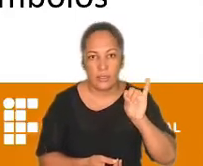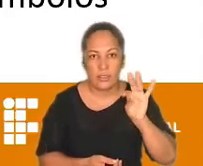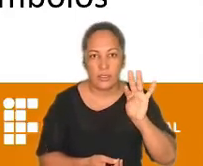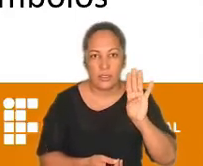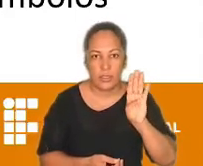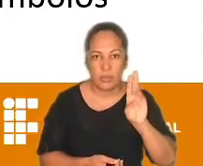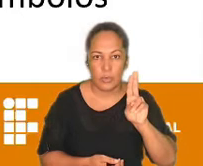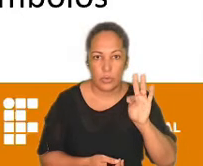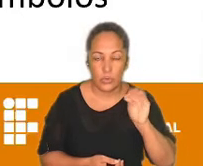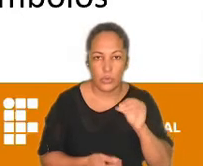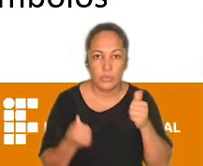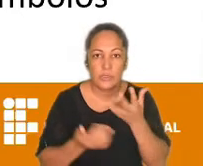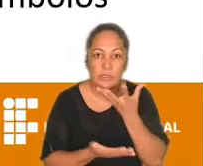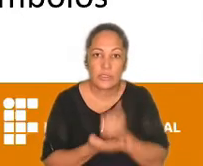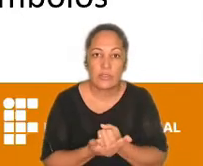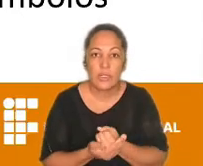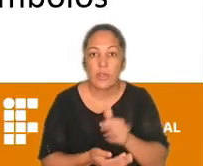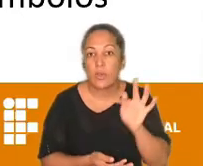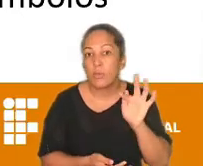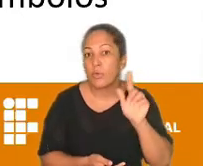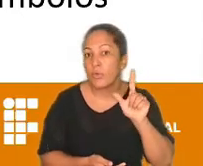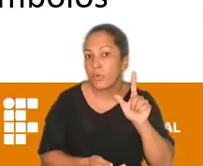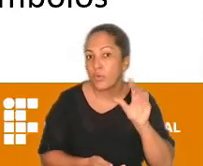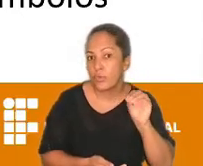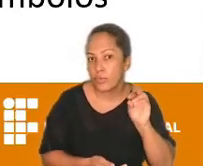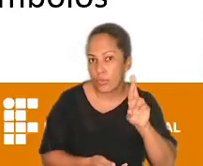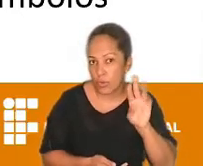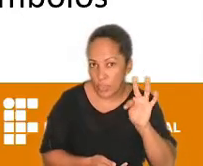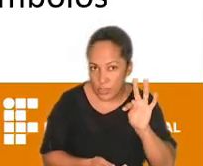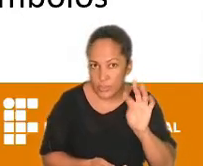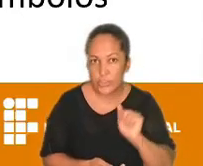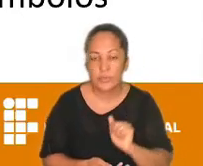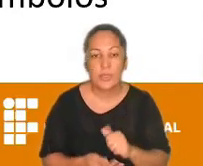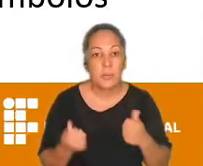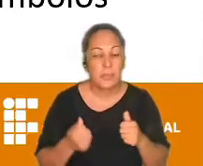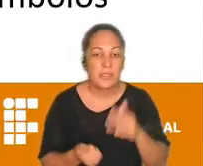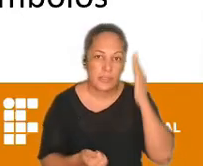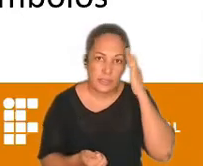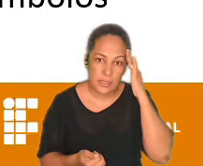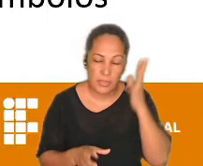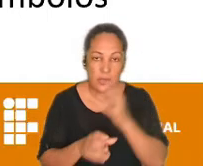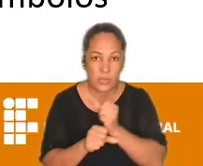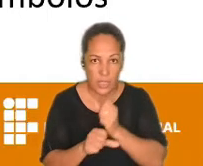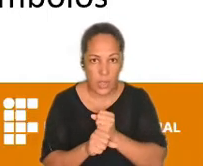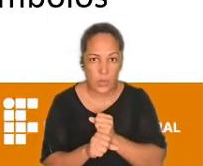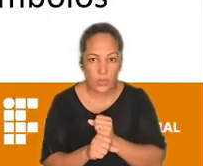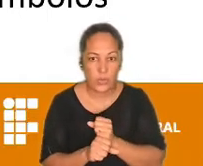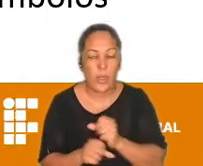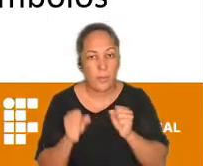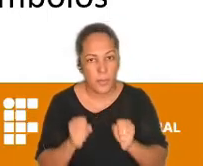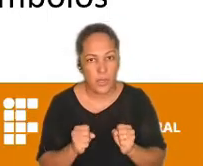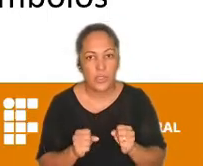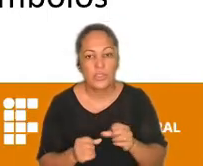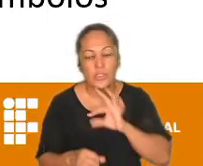por exemplo, ou double. Por quê? Porque se for do tipo float ou double, eu consigo fazer cálculos com ele. Eu consigo pegar esse salário e fazer